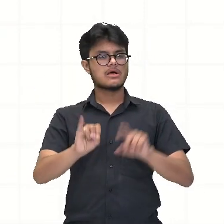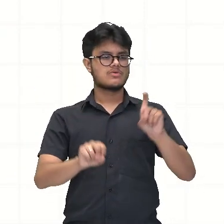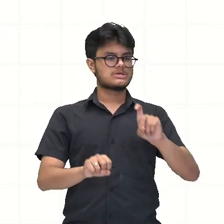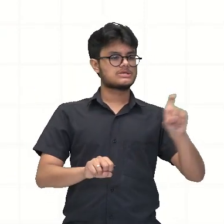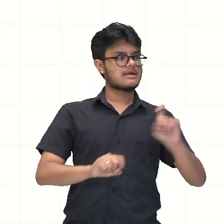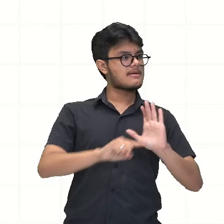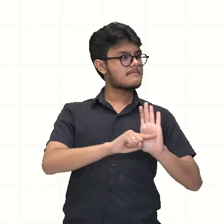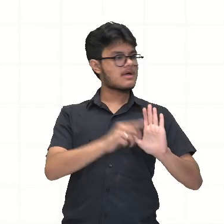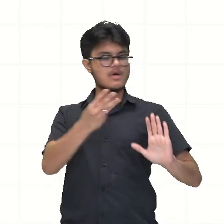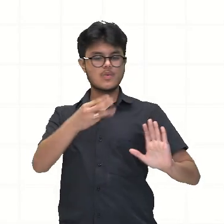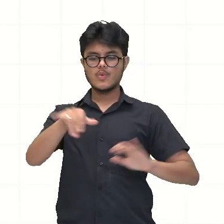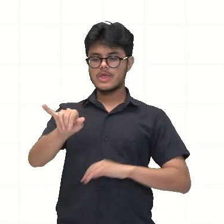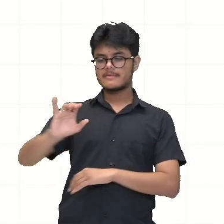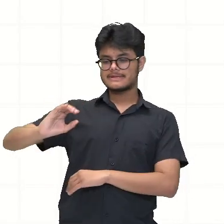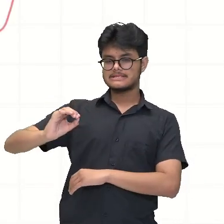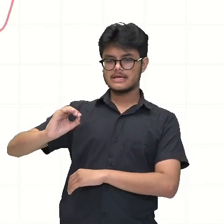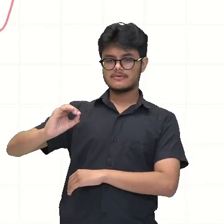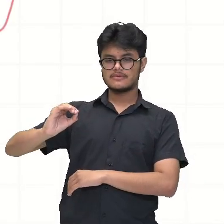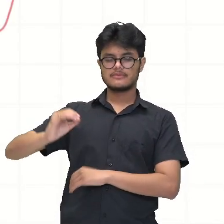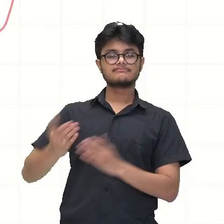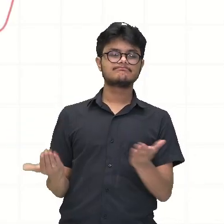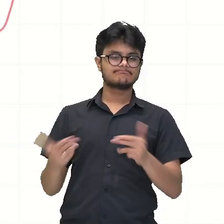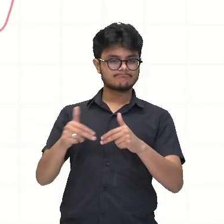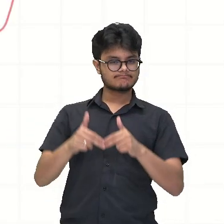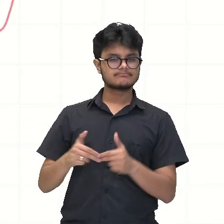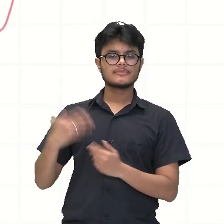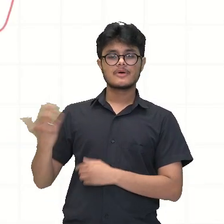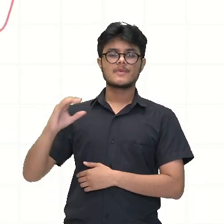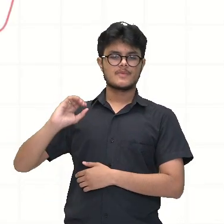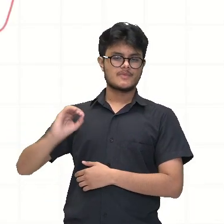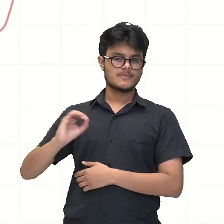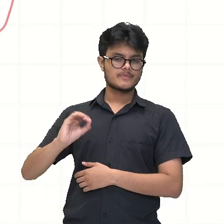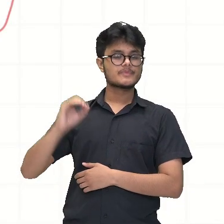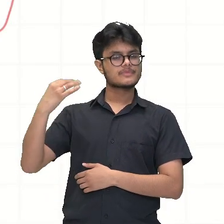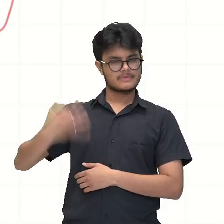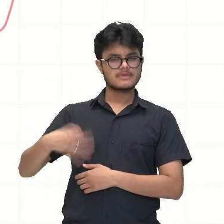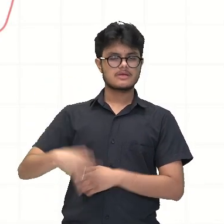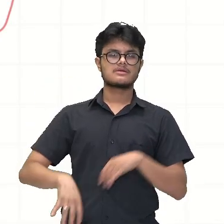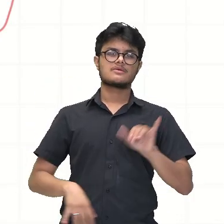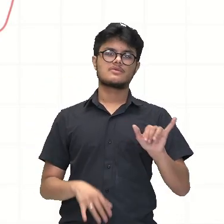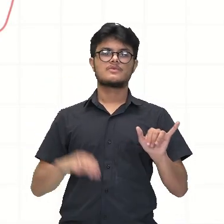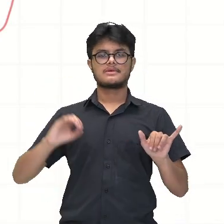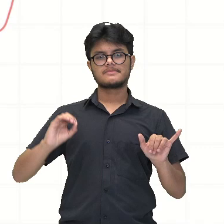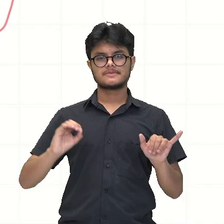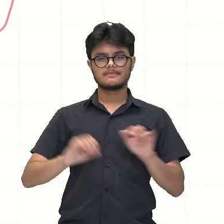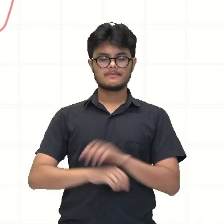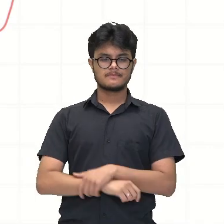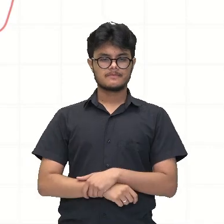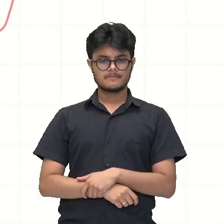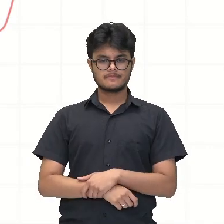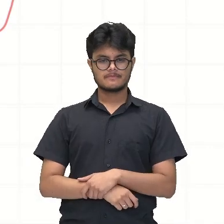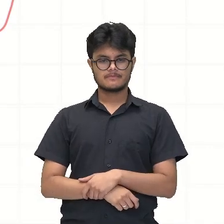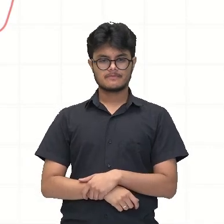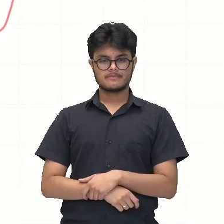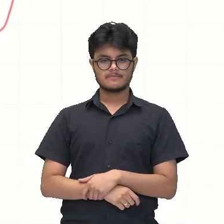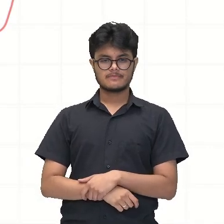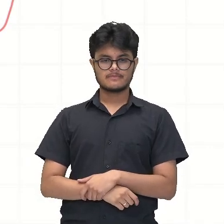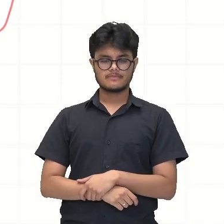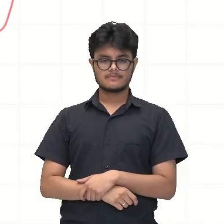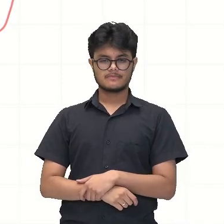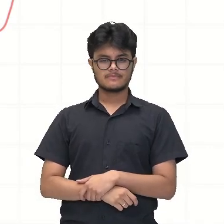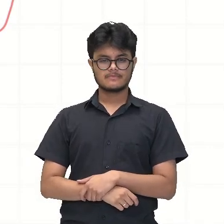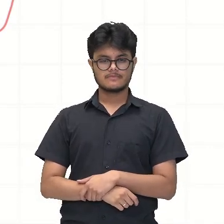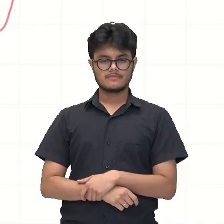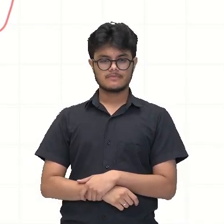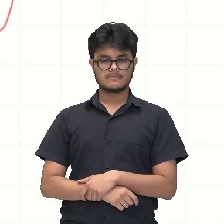menos 3, o y é 0. Então, esse 0 aqui é justamente o y, é a parte do y, né? Aí, fazendo essa